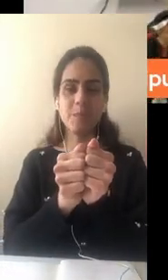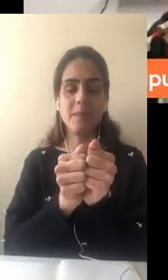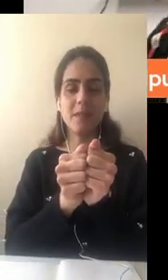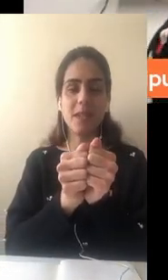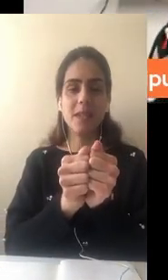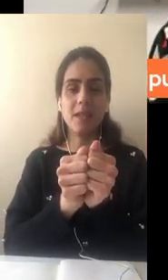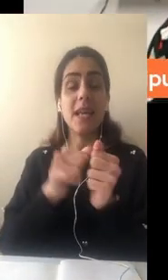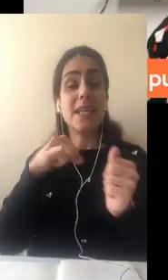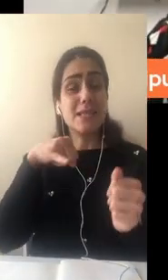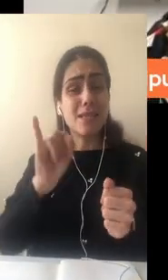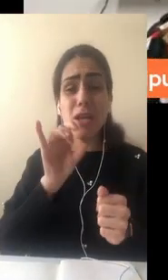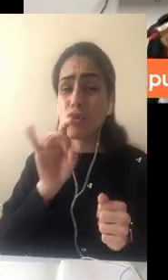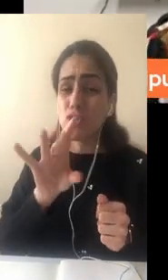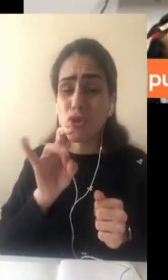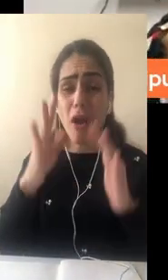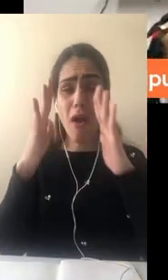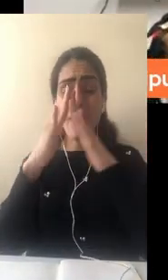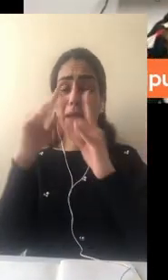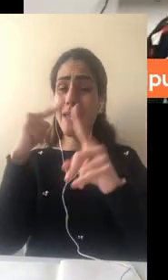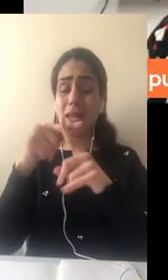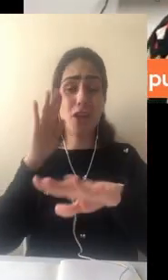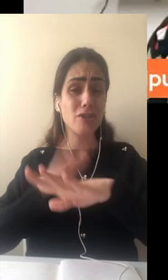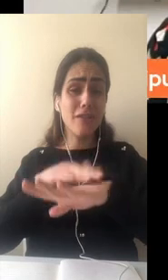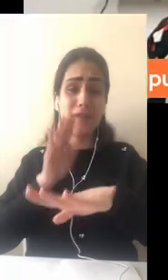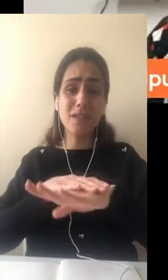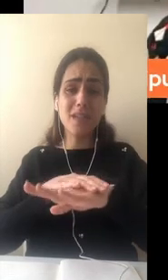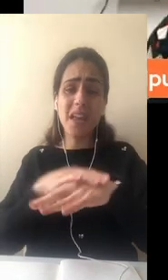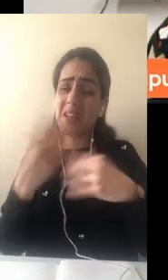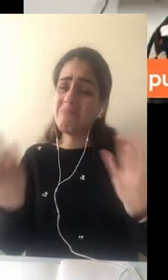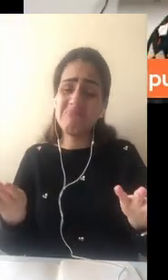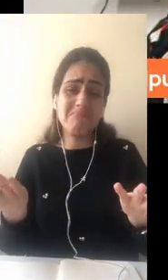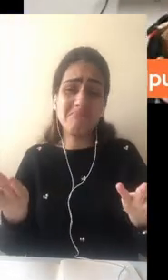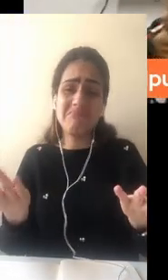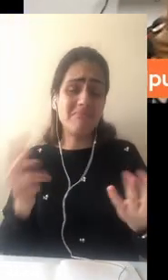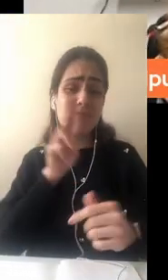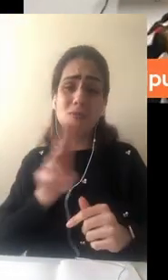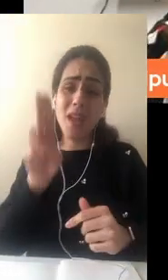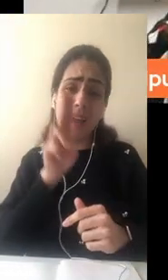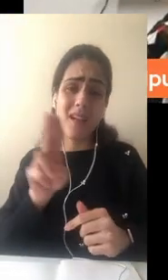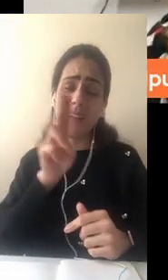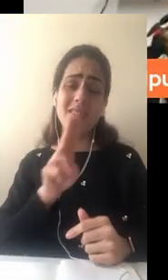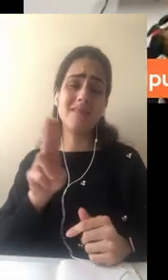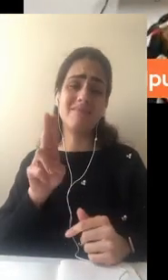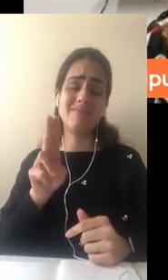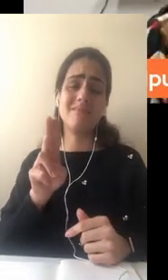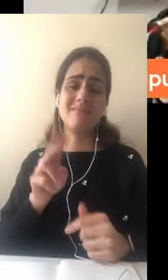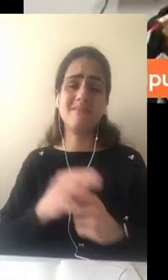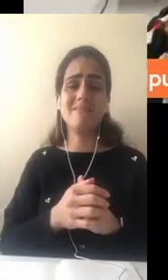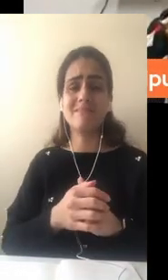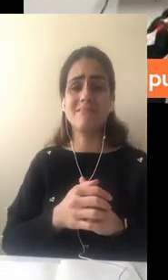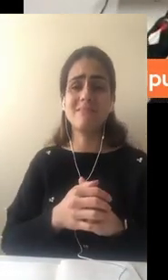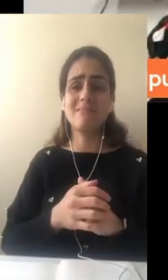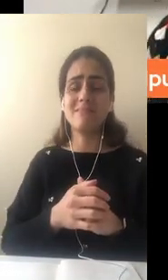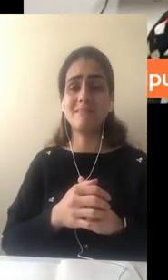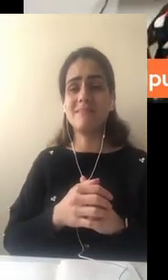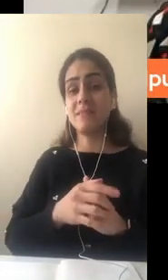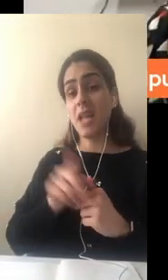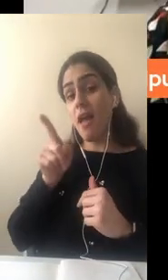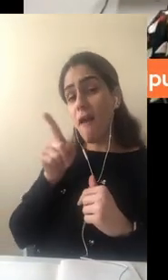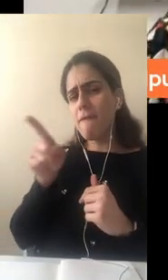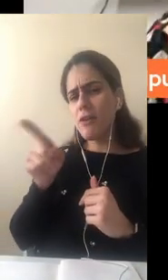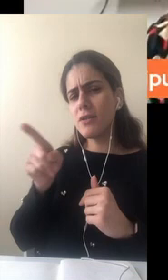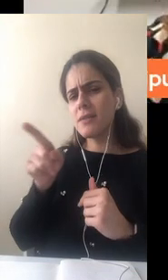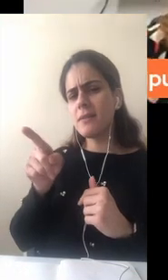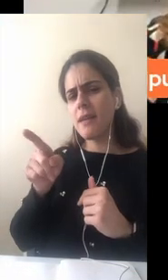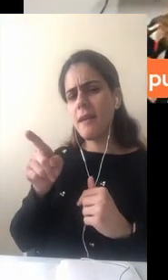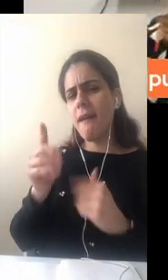se apropriar e não tomar posse de tudo isso que nós temos que fazer. E você, Cássio, o que poderia dizer a mais para essas